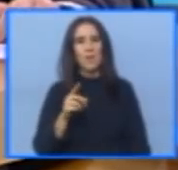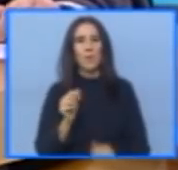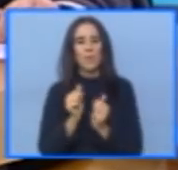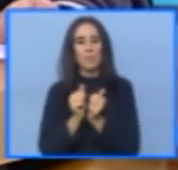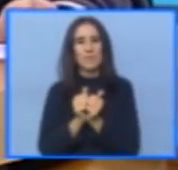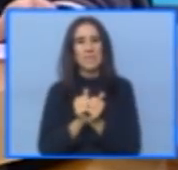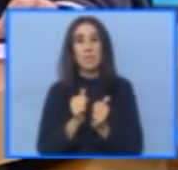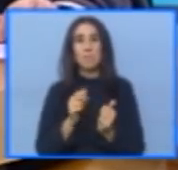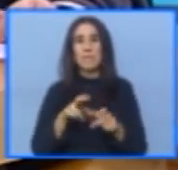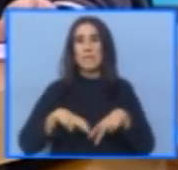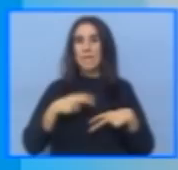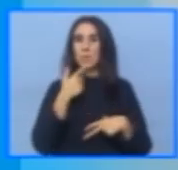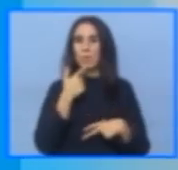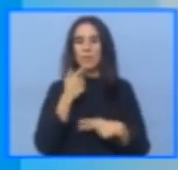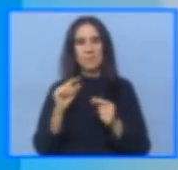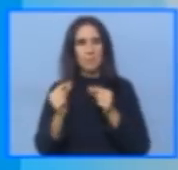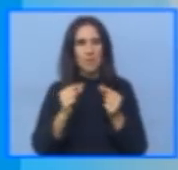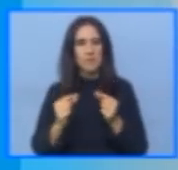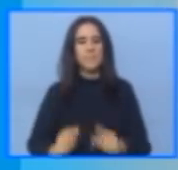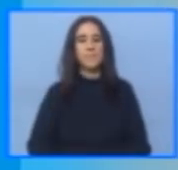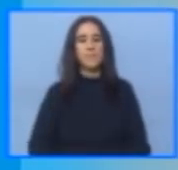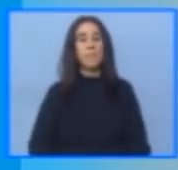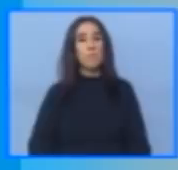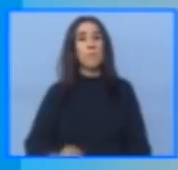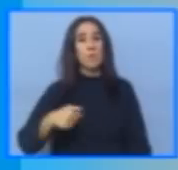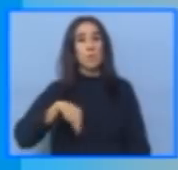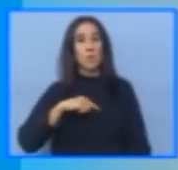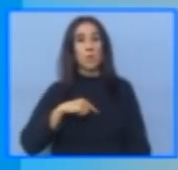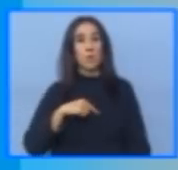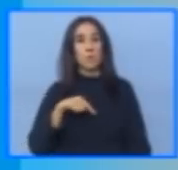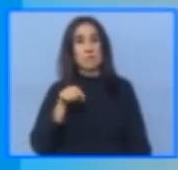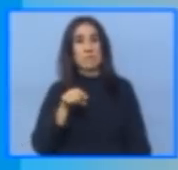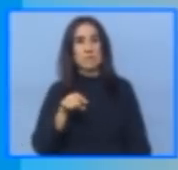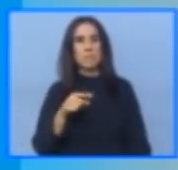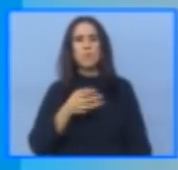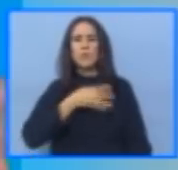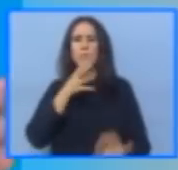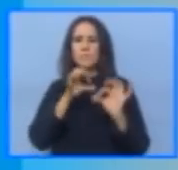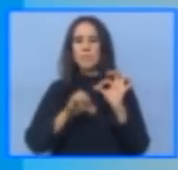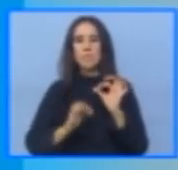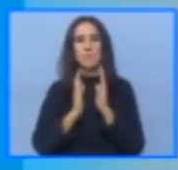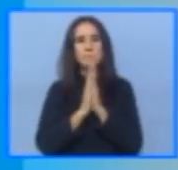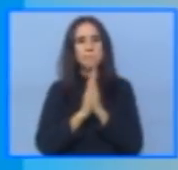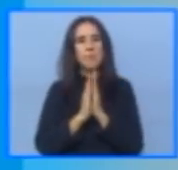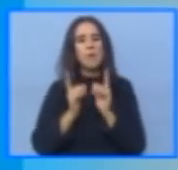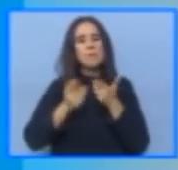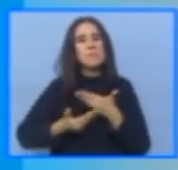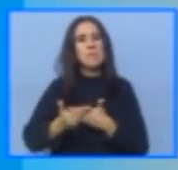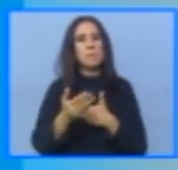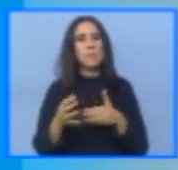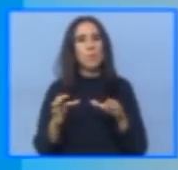e que muito enriquece esse debate. Nós partimos para esta explicação da liturgia a partir da